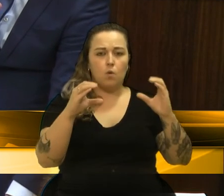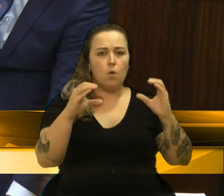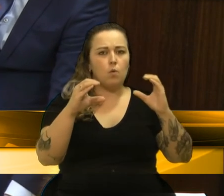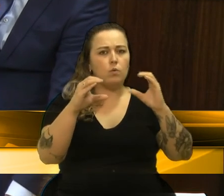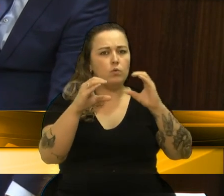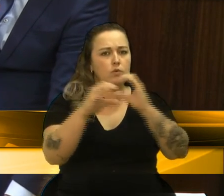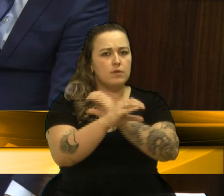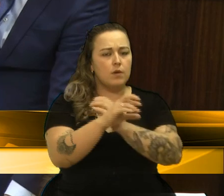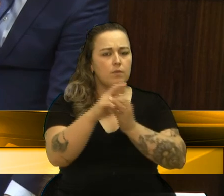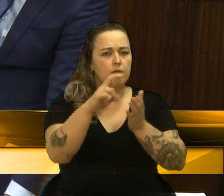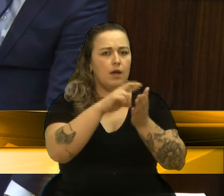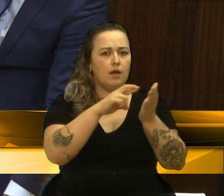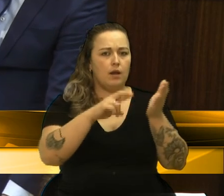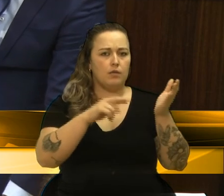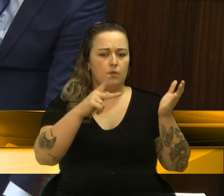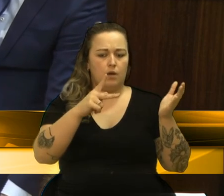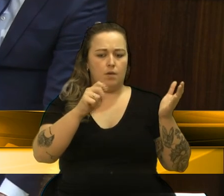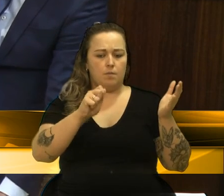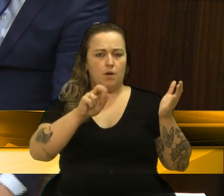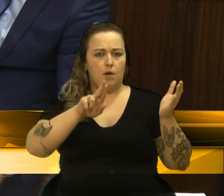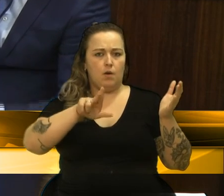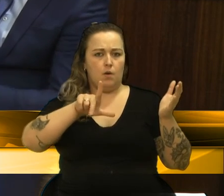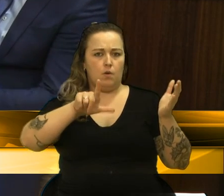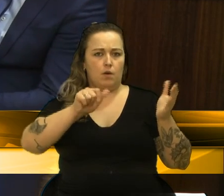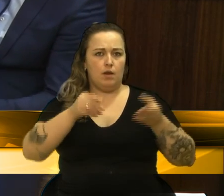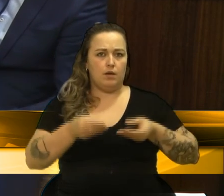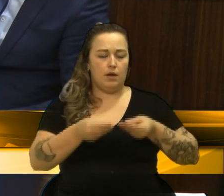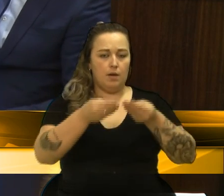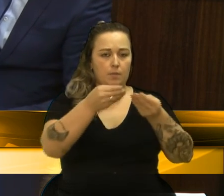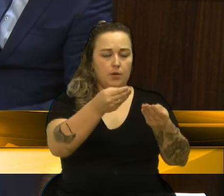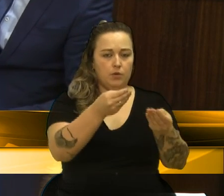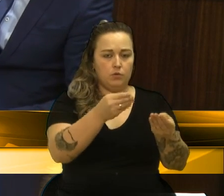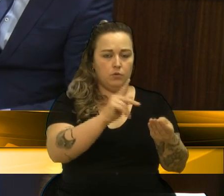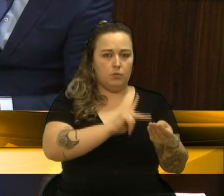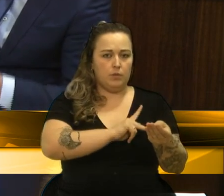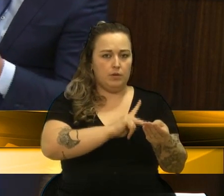relatora Paula, encaminhando ao presidente da comissão a sua conclusão.